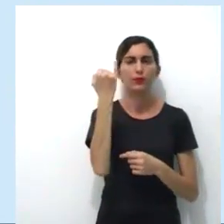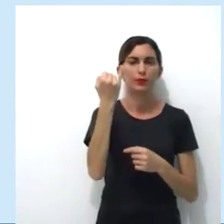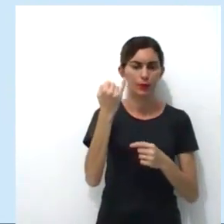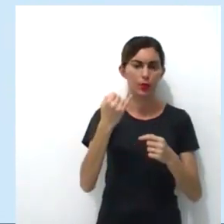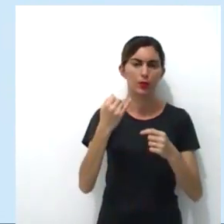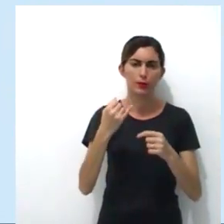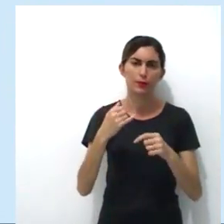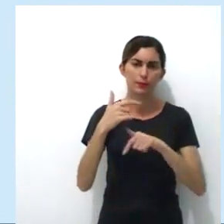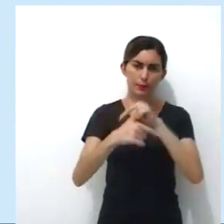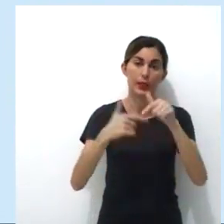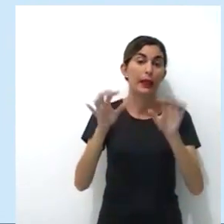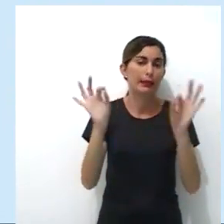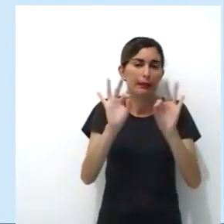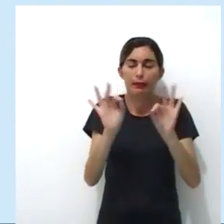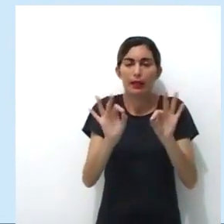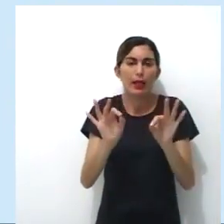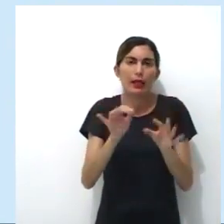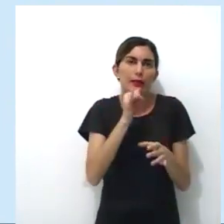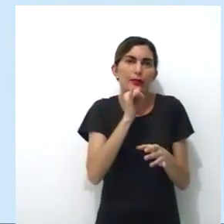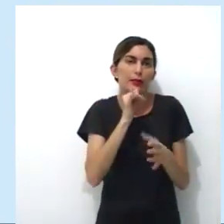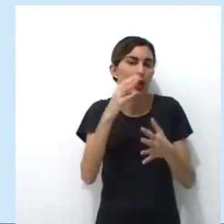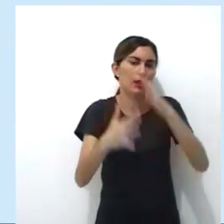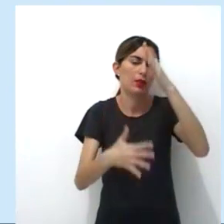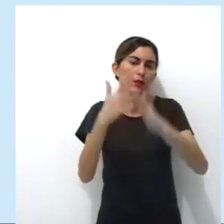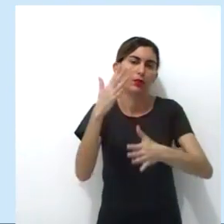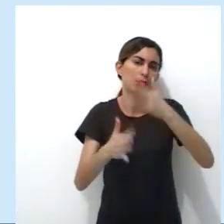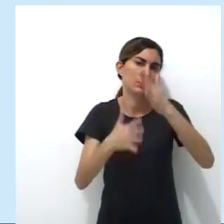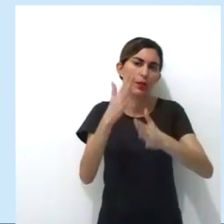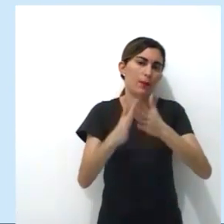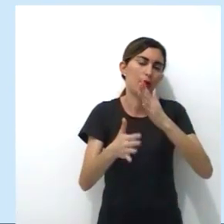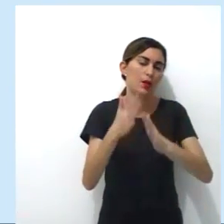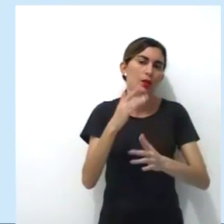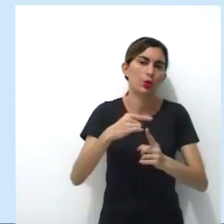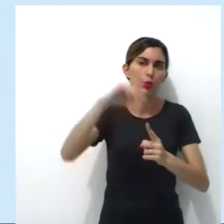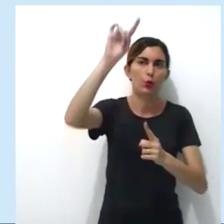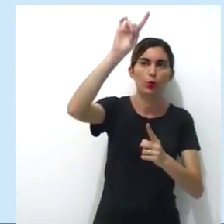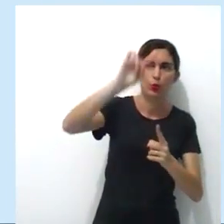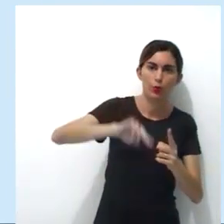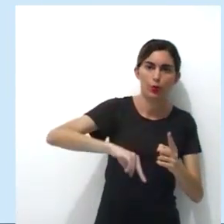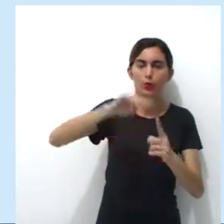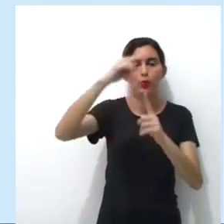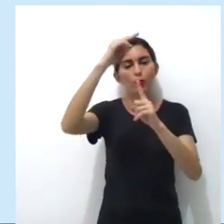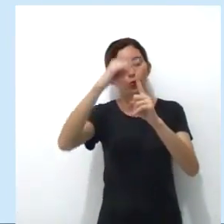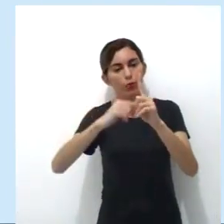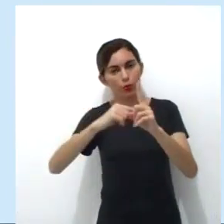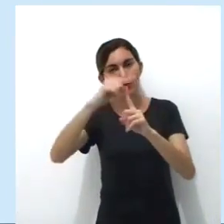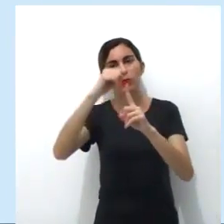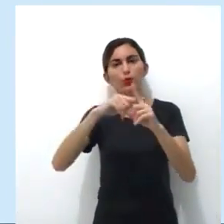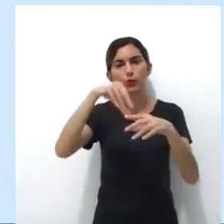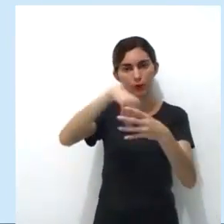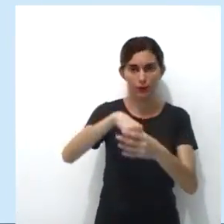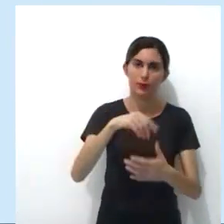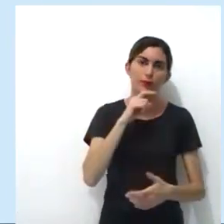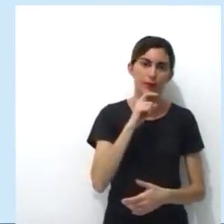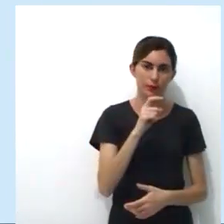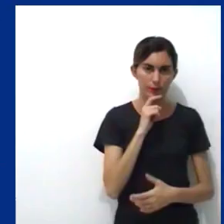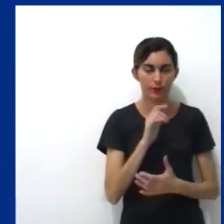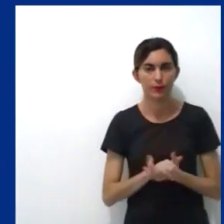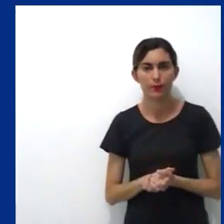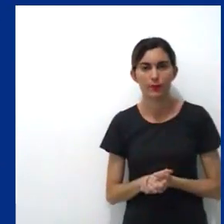ele é mais denso. Vai descer, quando ele chegar embaixo ele vai ser aquecido e vai subir. Então, dentro da geladeira acontece uma corrente de